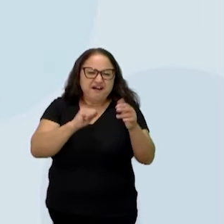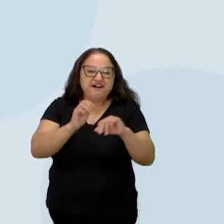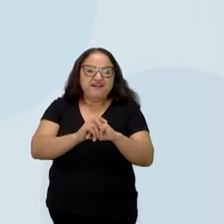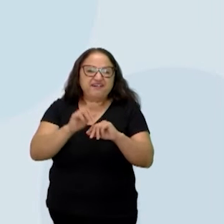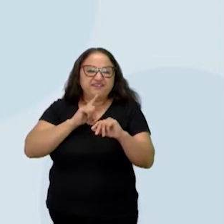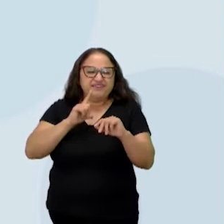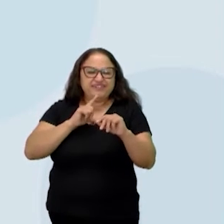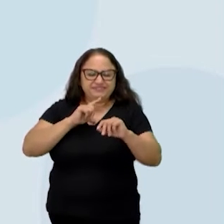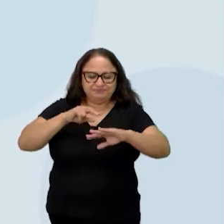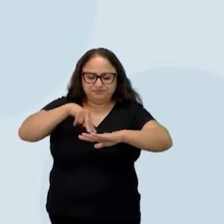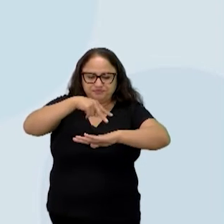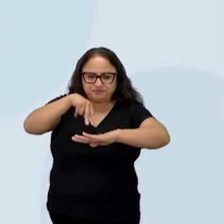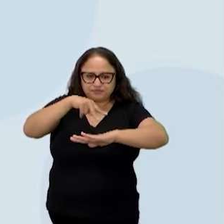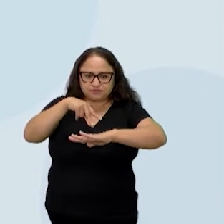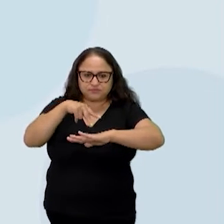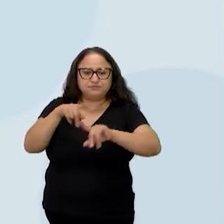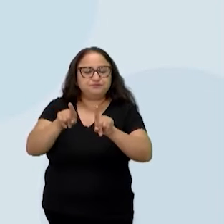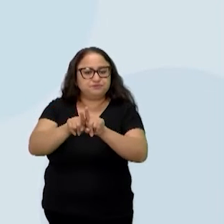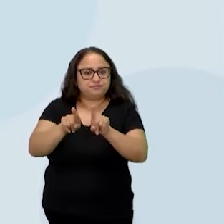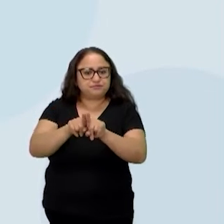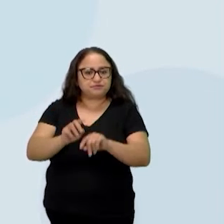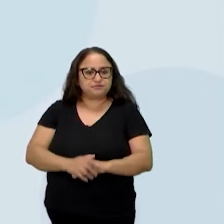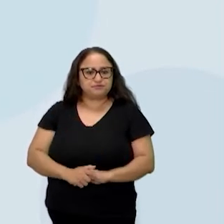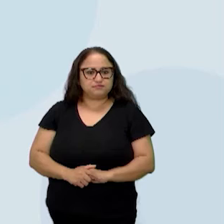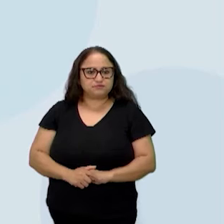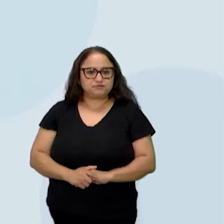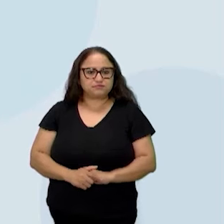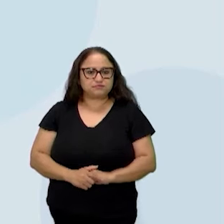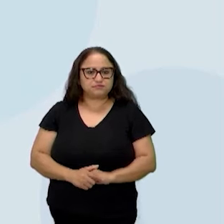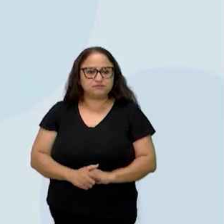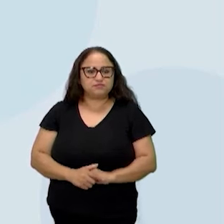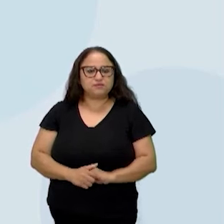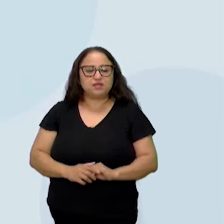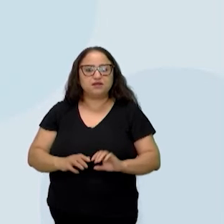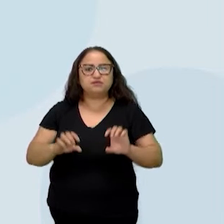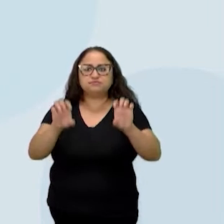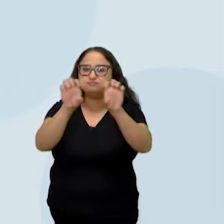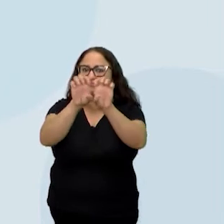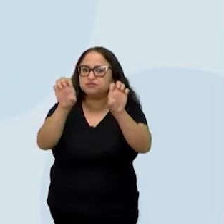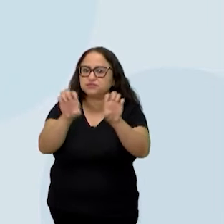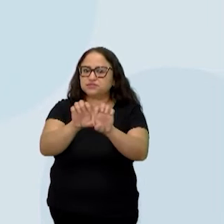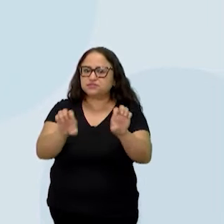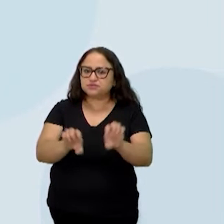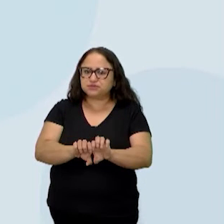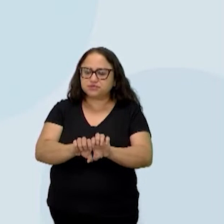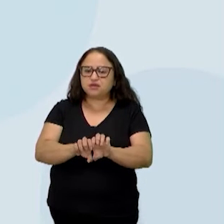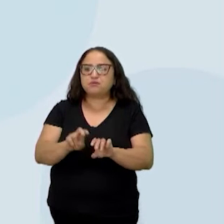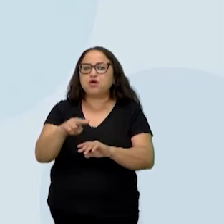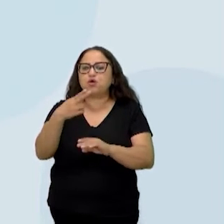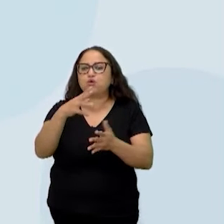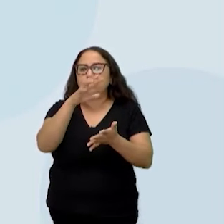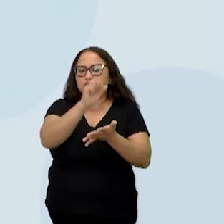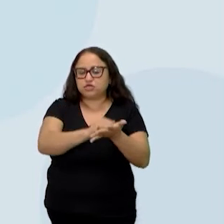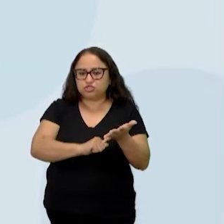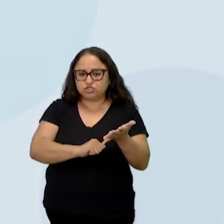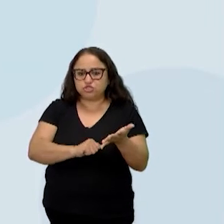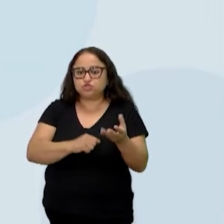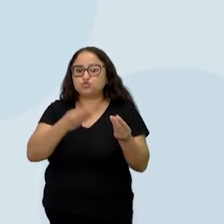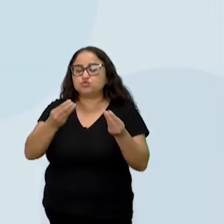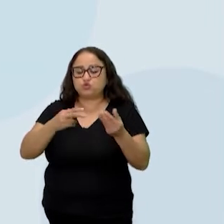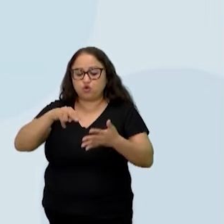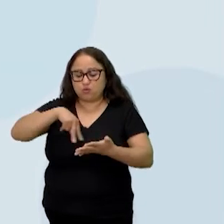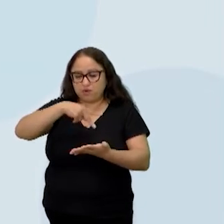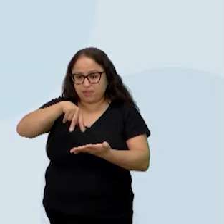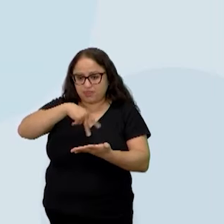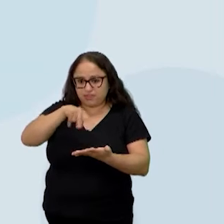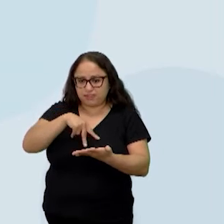da coreografia em si, tá? Então, gente, esse esquema coreográfico, né, ou esse registro da coreografia